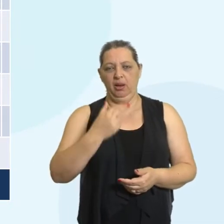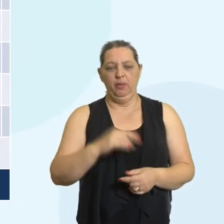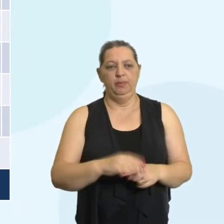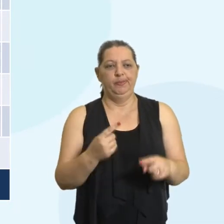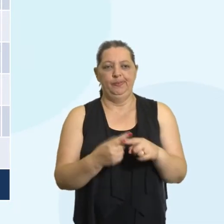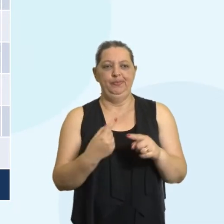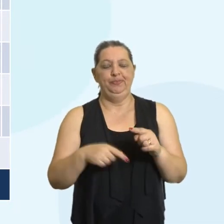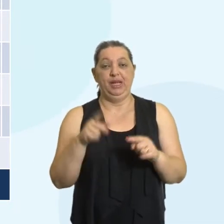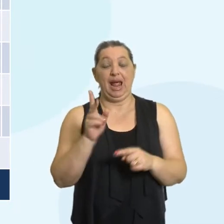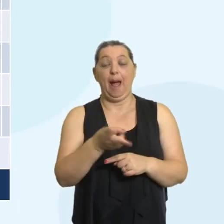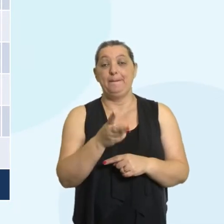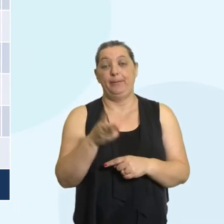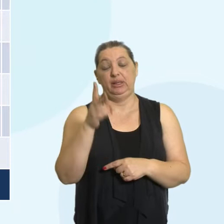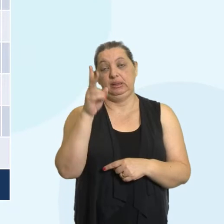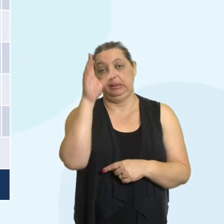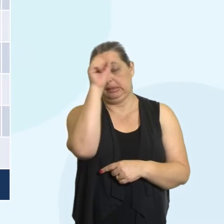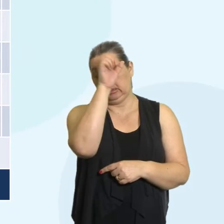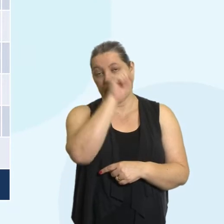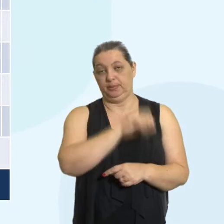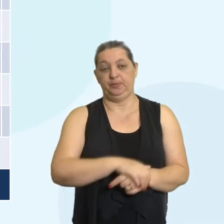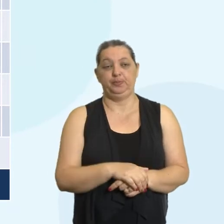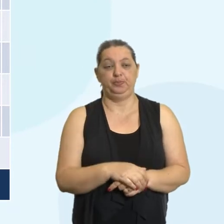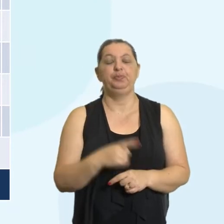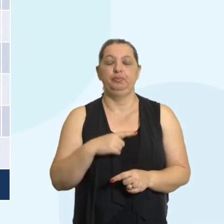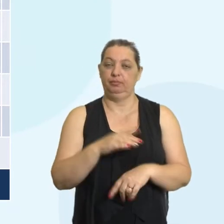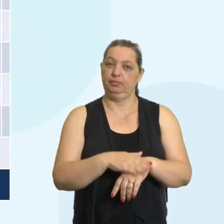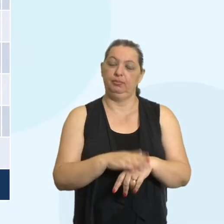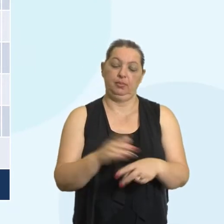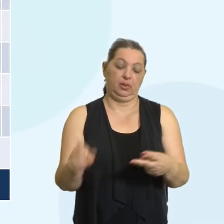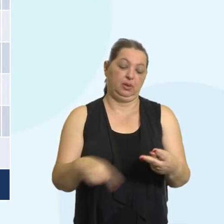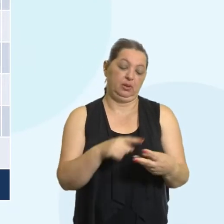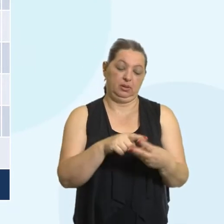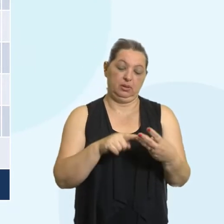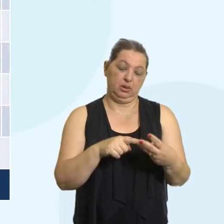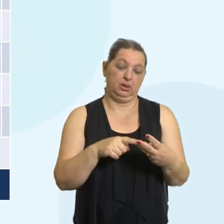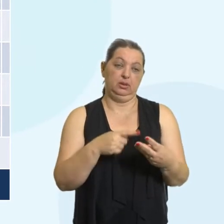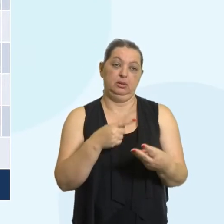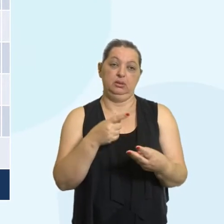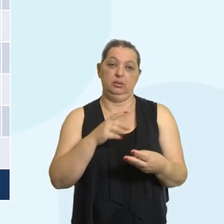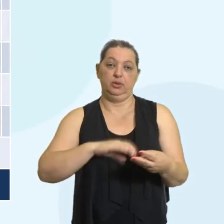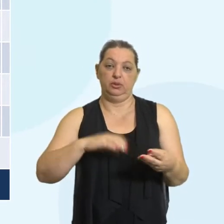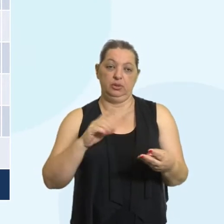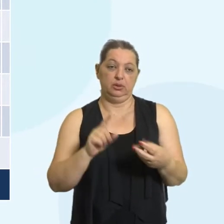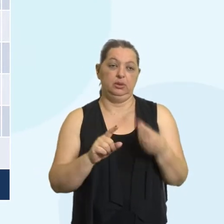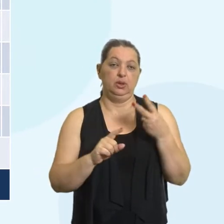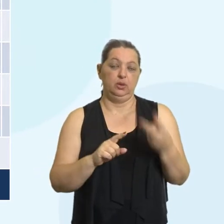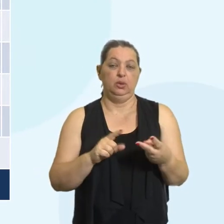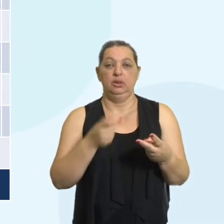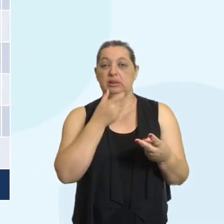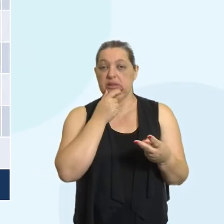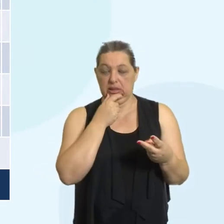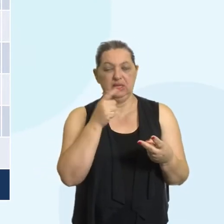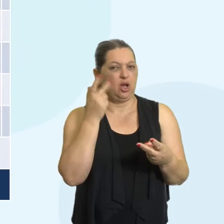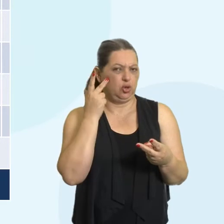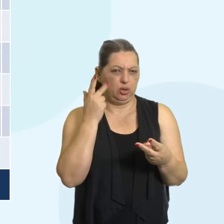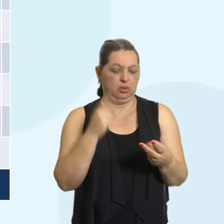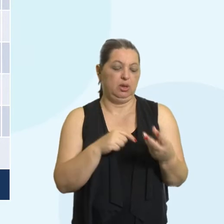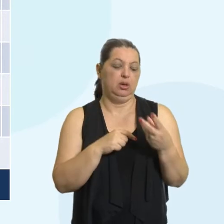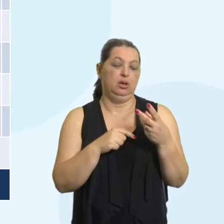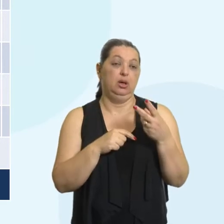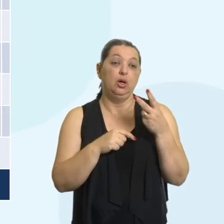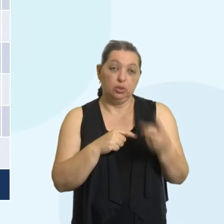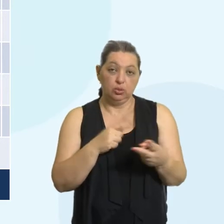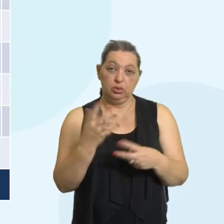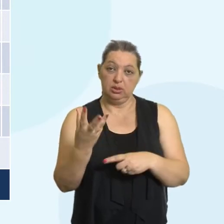temos o aprender sempre para fazer também que a gente tem três ovos língua portuguesa duas de língua inglesa que é o normal da semana duas de